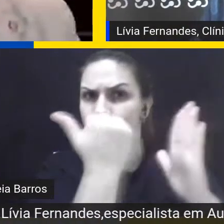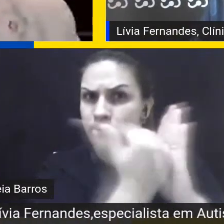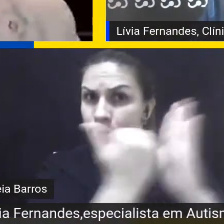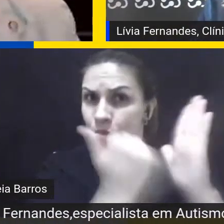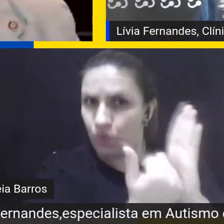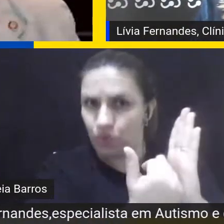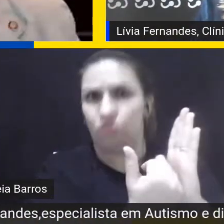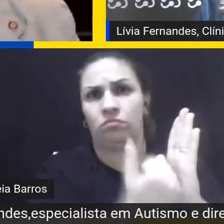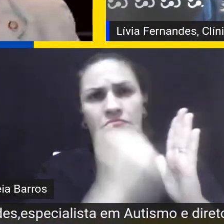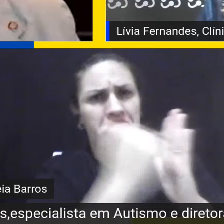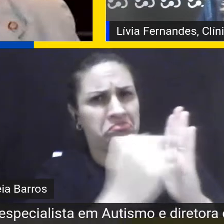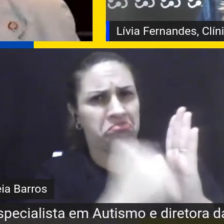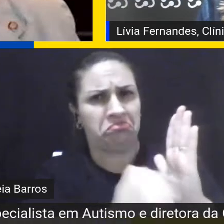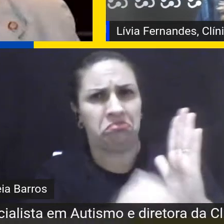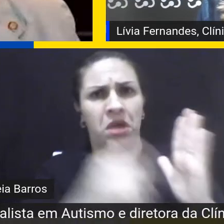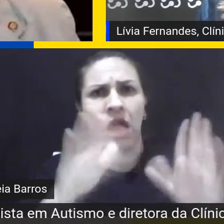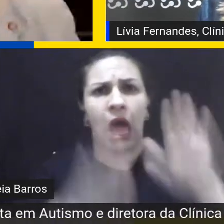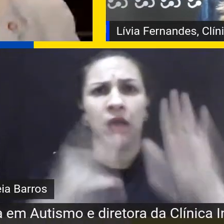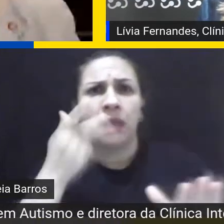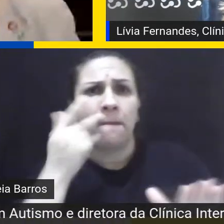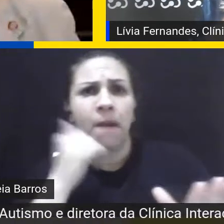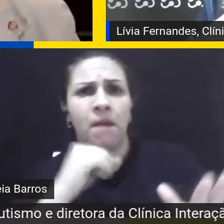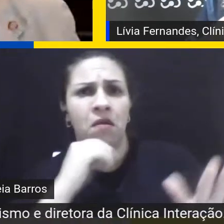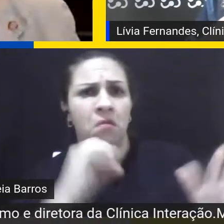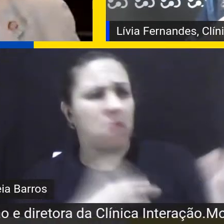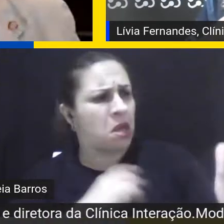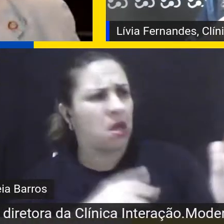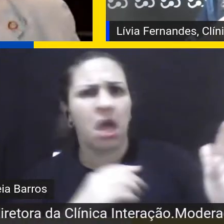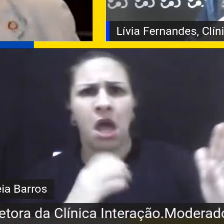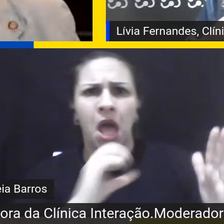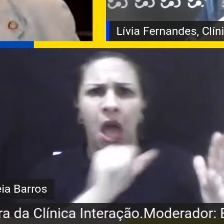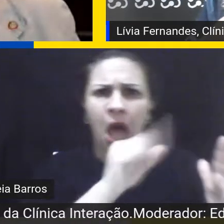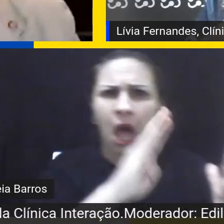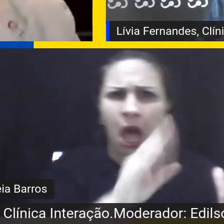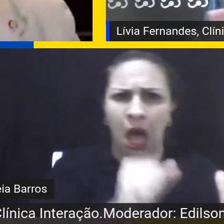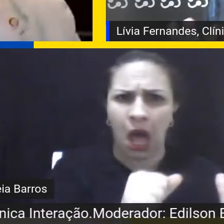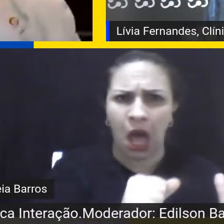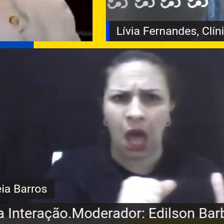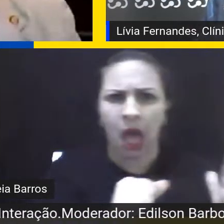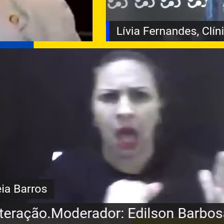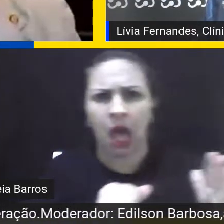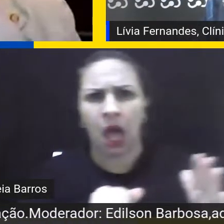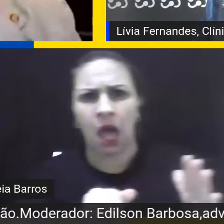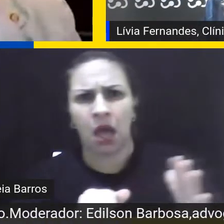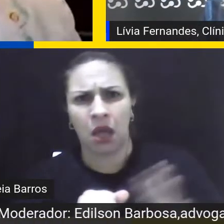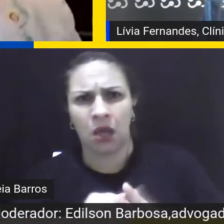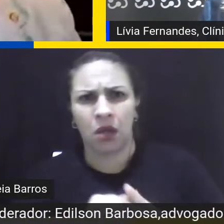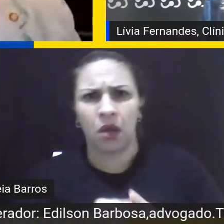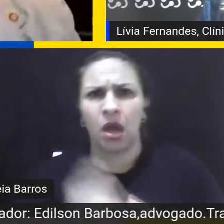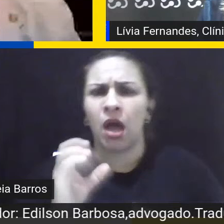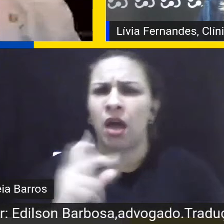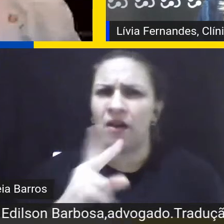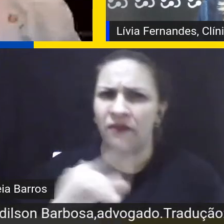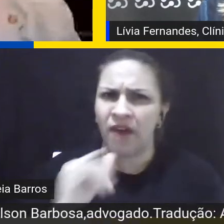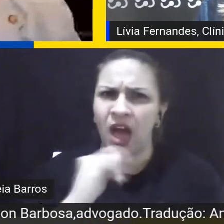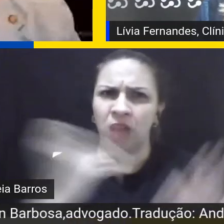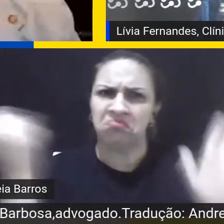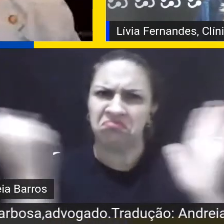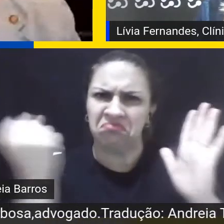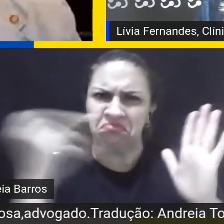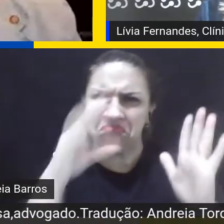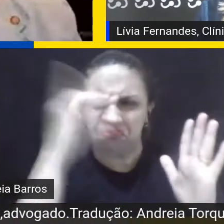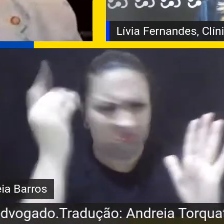coisas que os pais, às vezes, têm medo a terapia ABA vai rotular o filho? Isso não existe